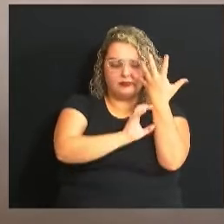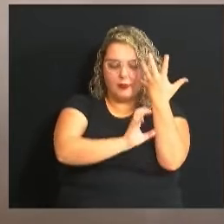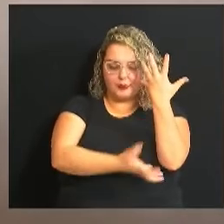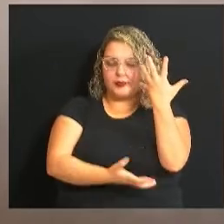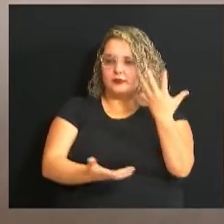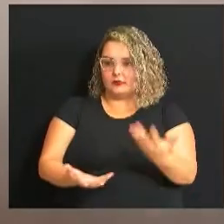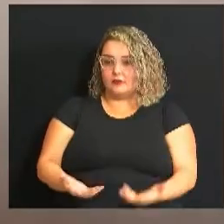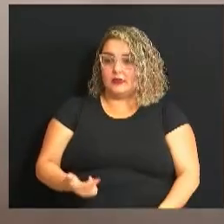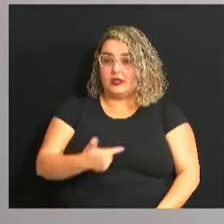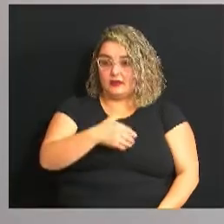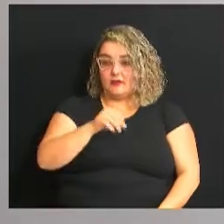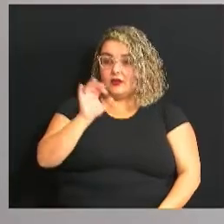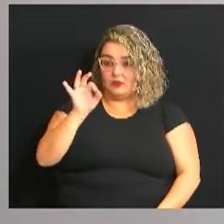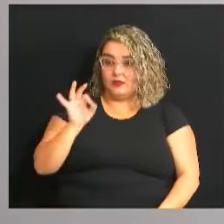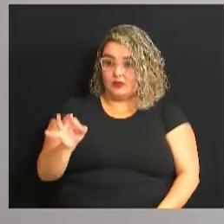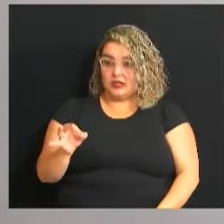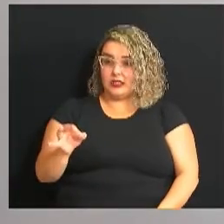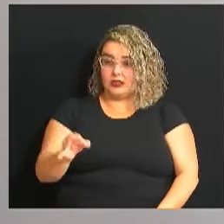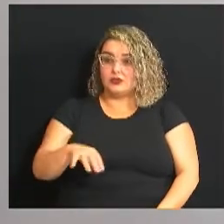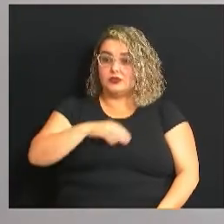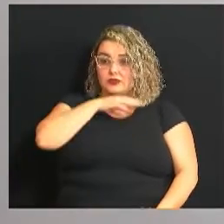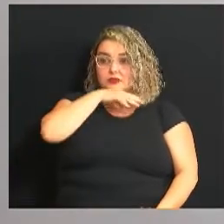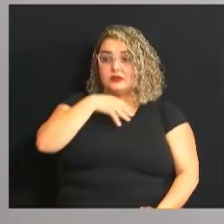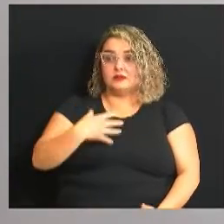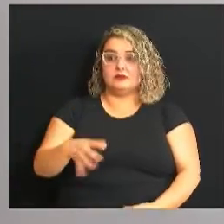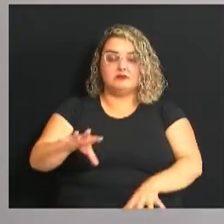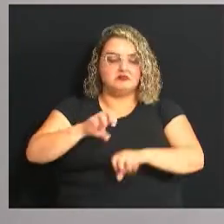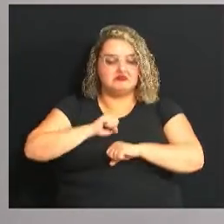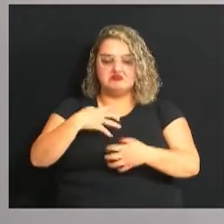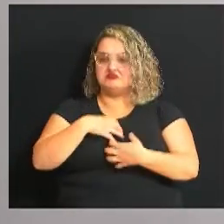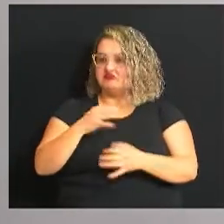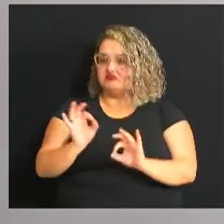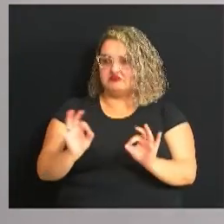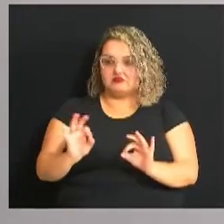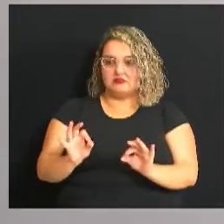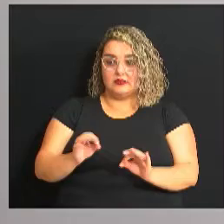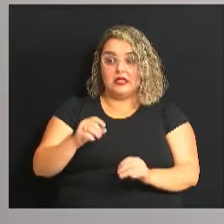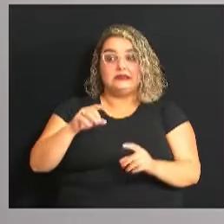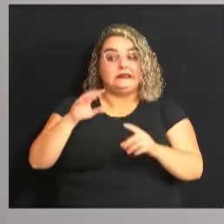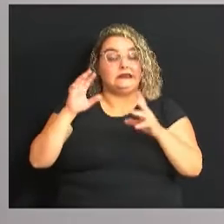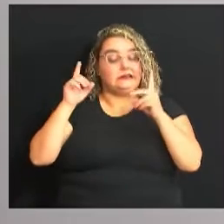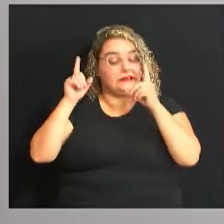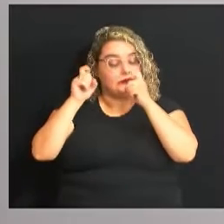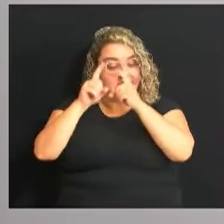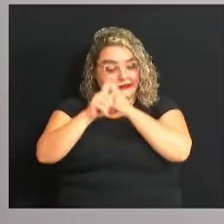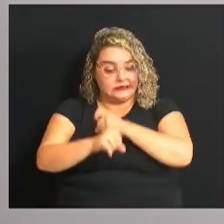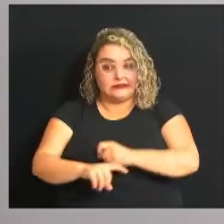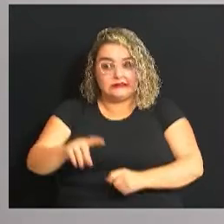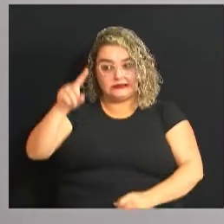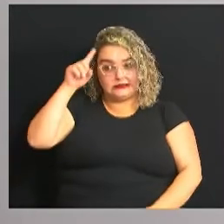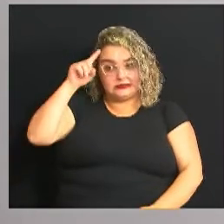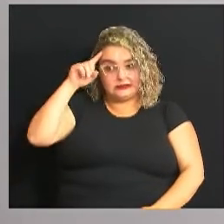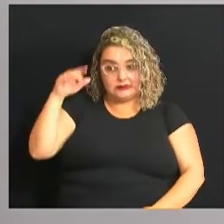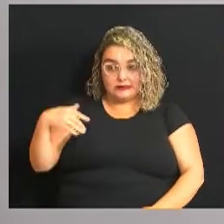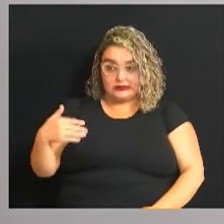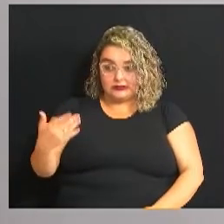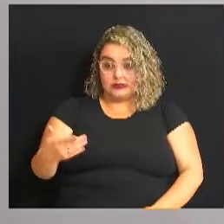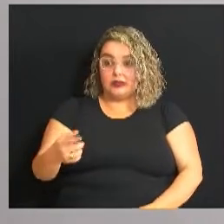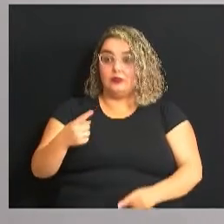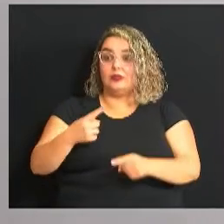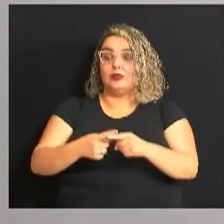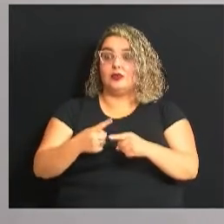são assintomáticos. A leishmaniose é uma das doenças mais desafiadoras que a gente tem na rotina clínica, pelo